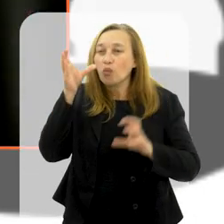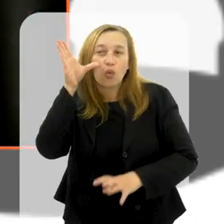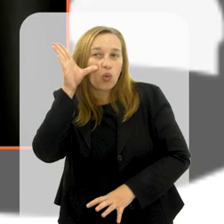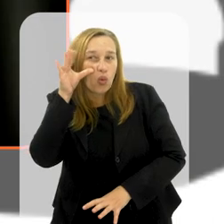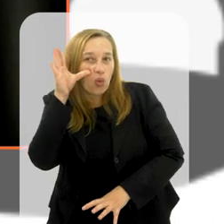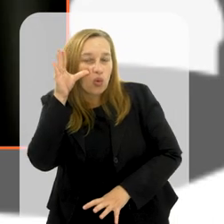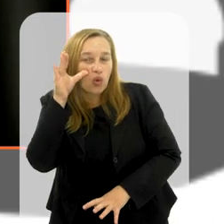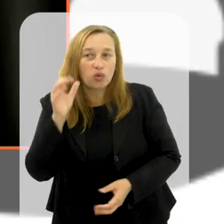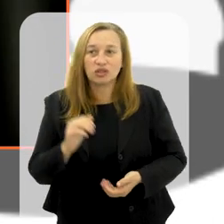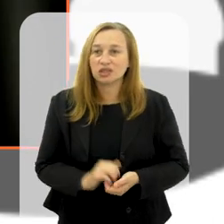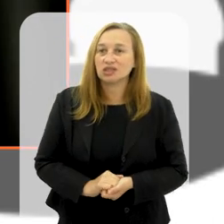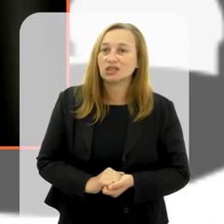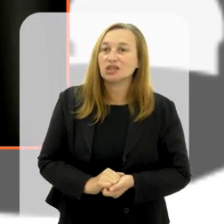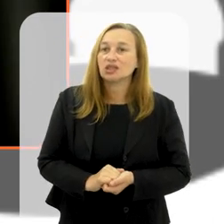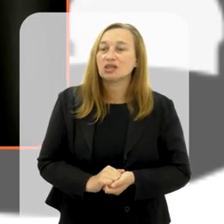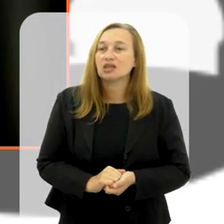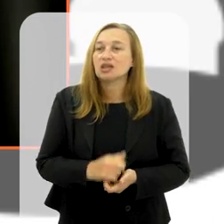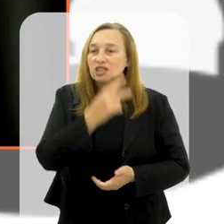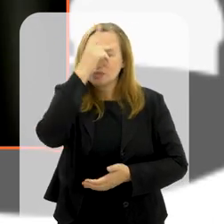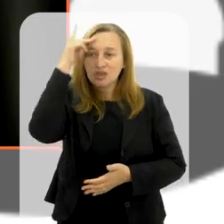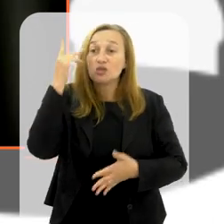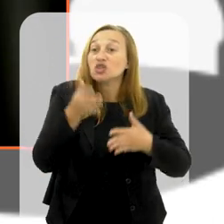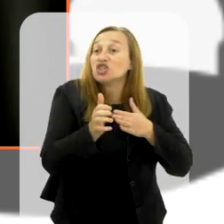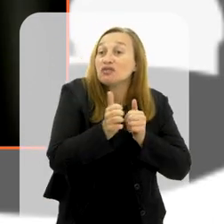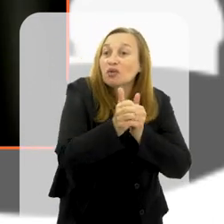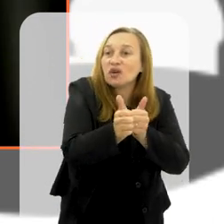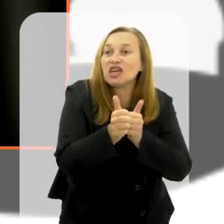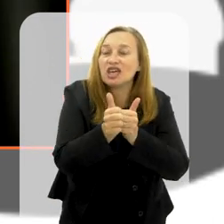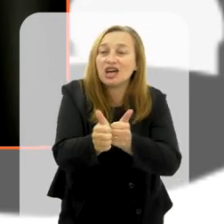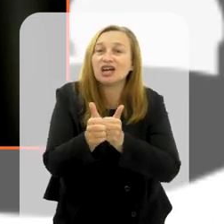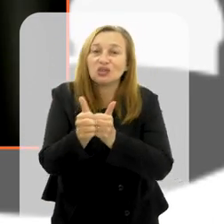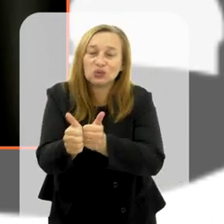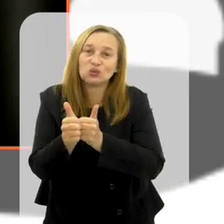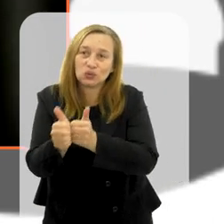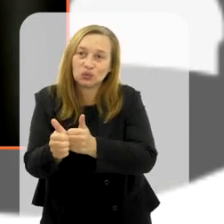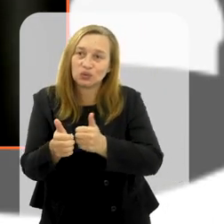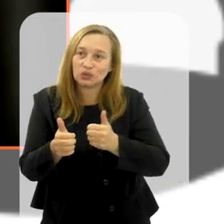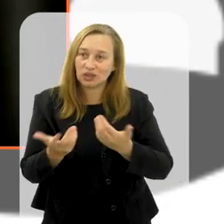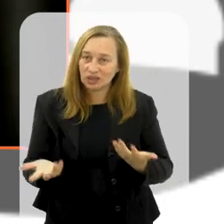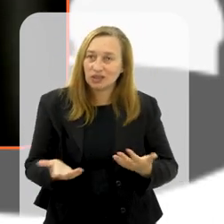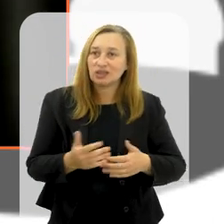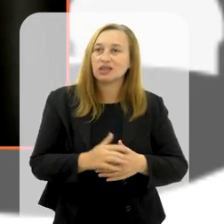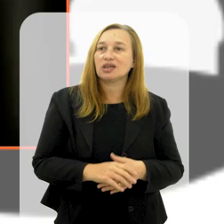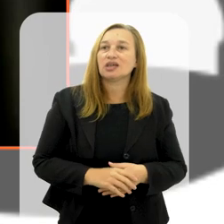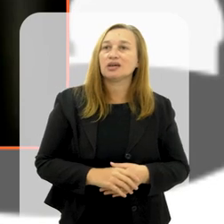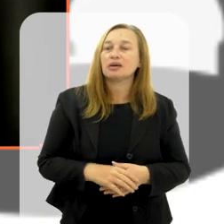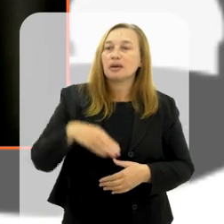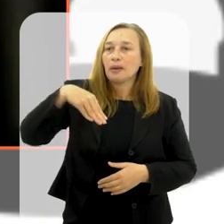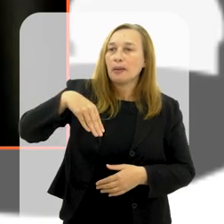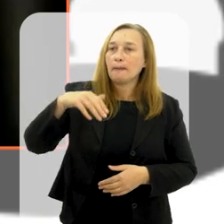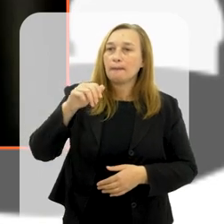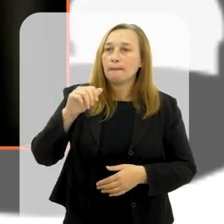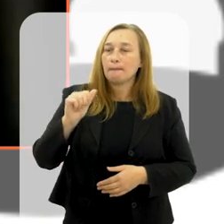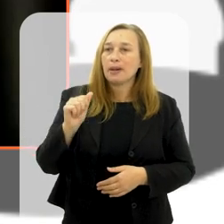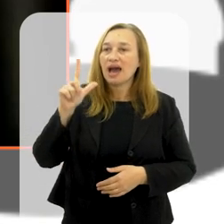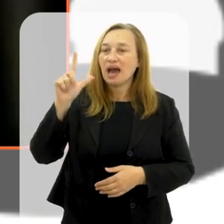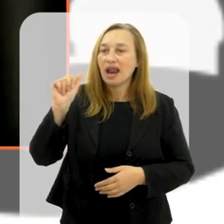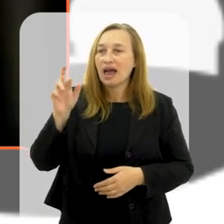Os Sherpas são aqueles guias que vão guiando, quem escala as montanhas do Himalaia, né? Para não se